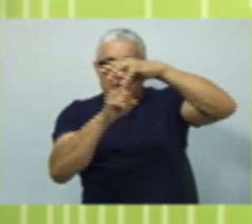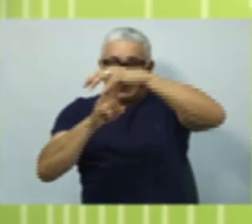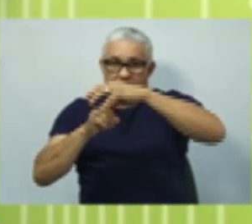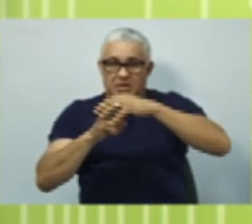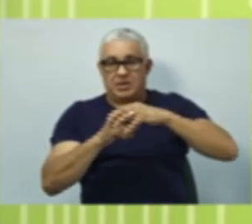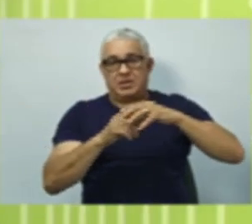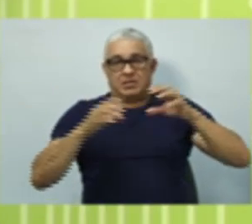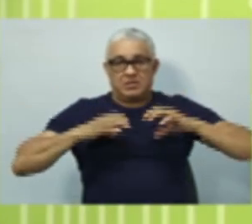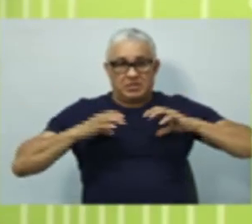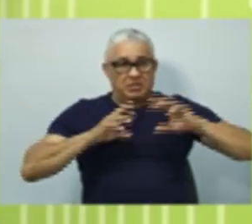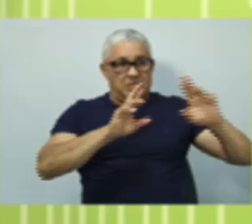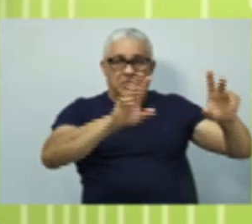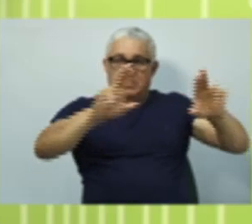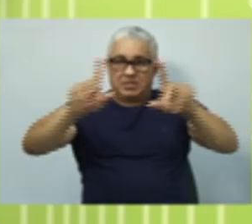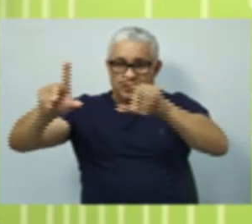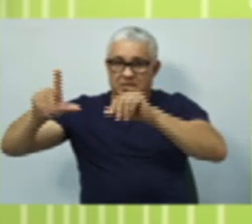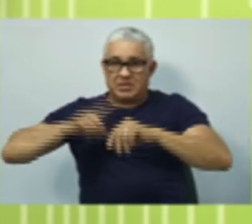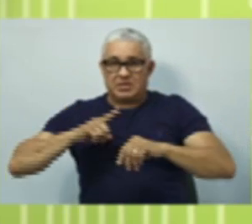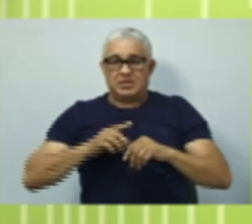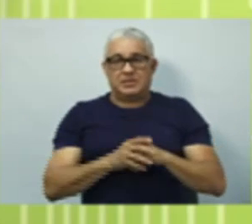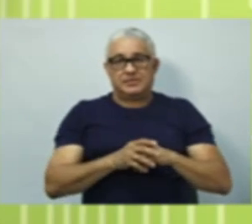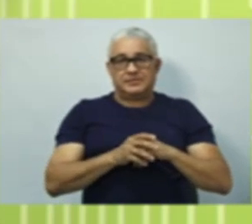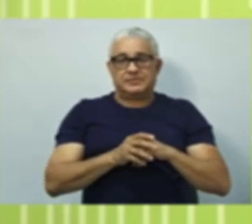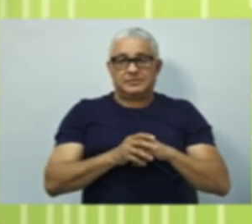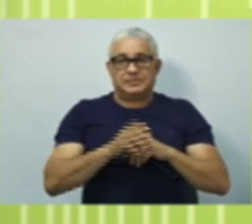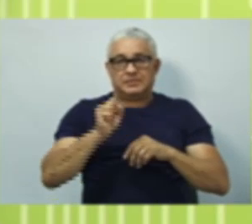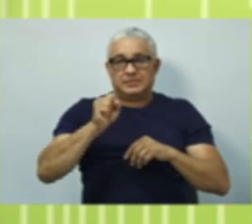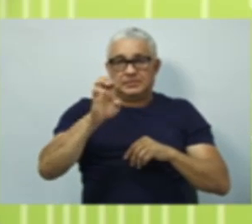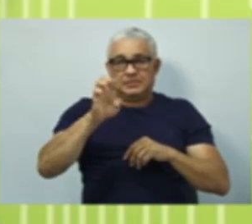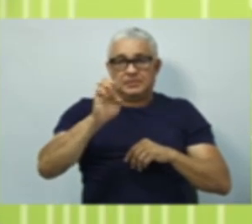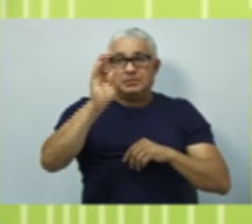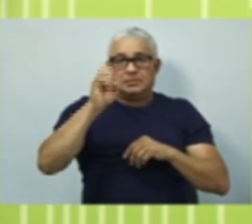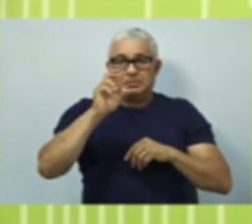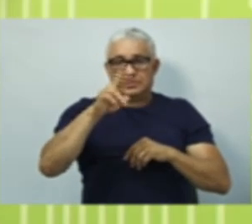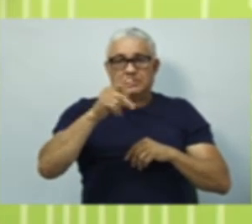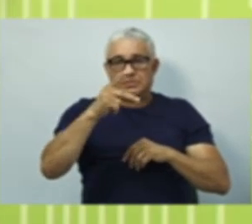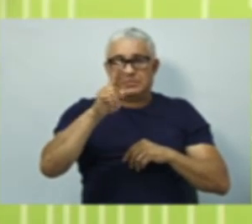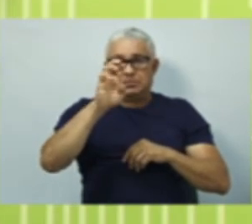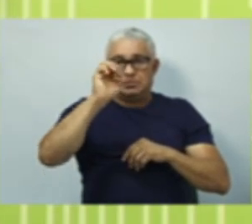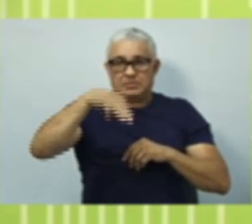sua cidade. O setor primário, que é